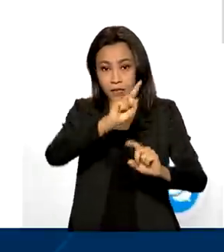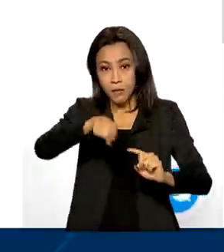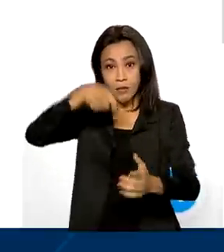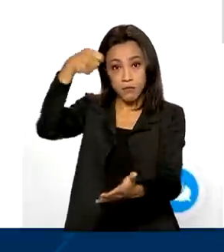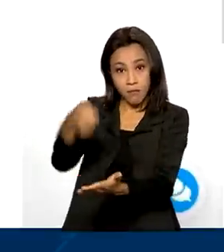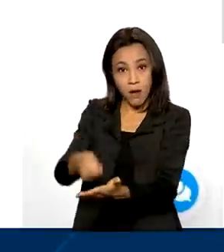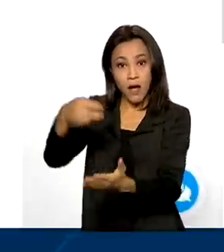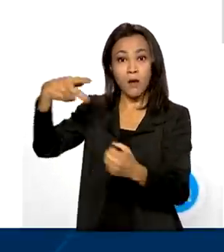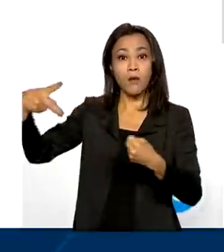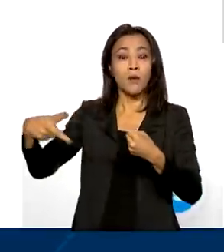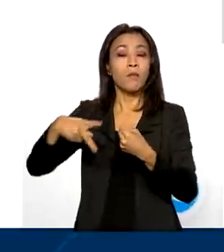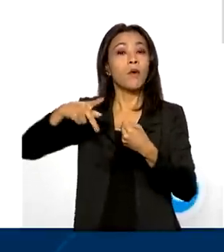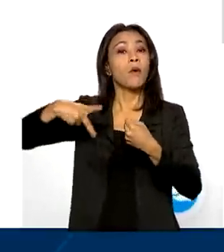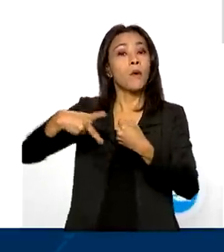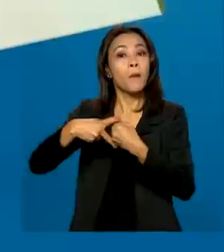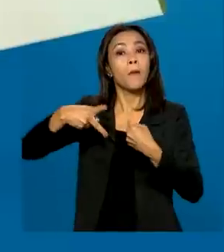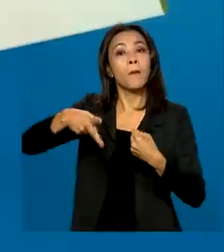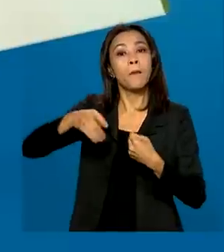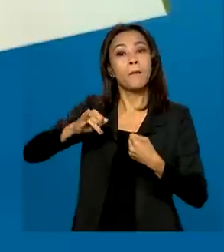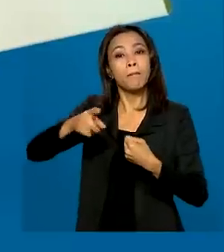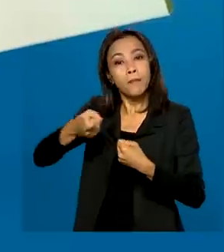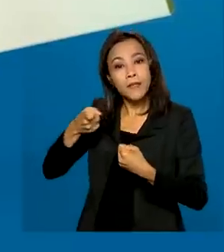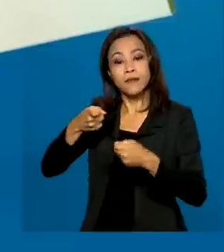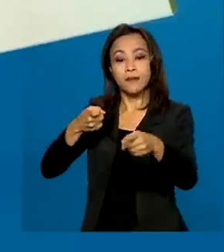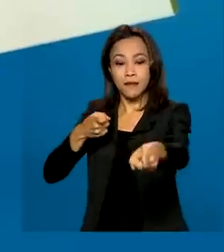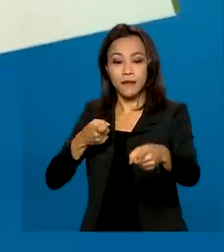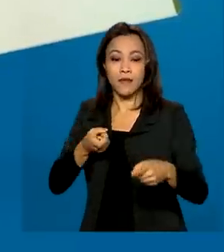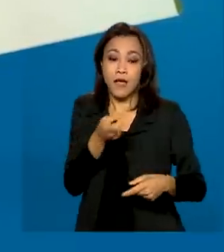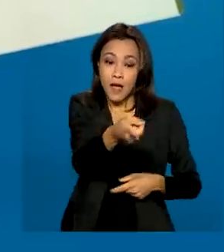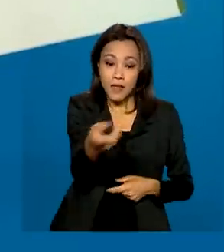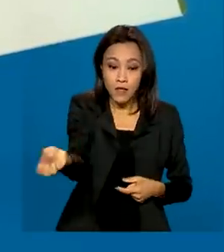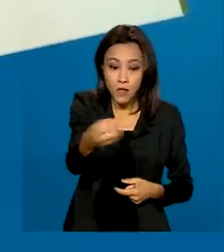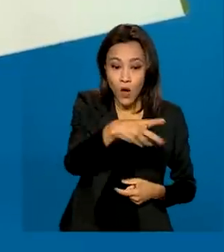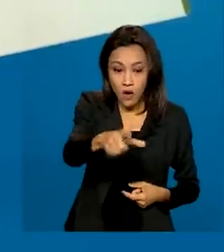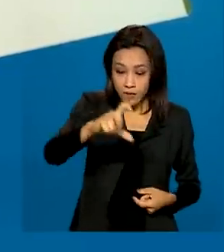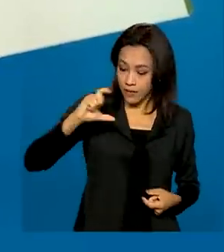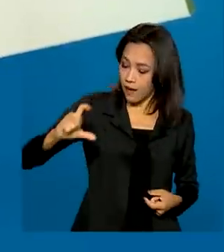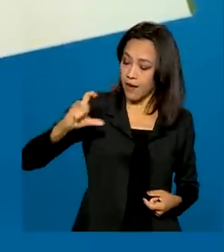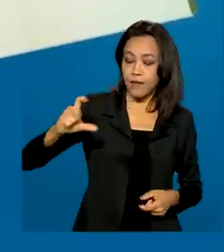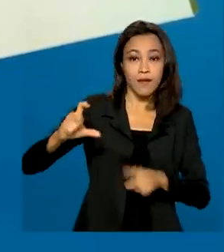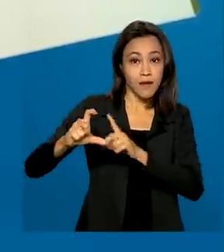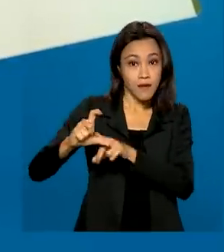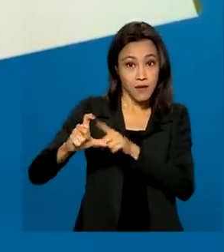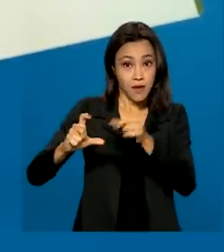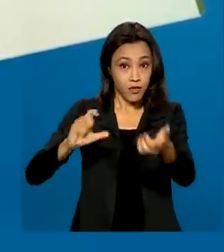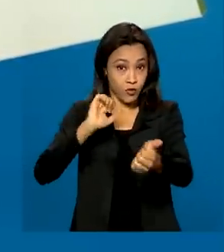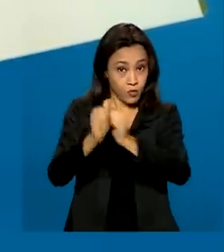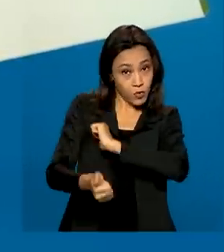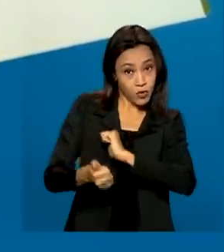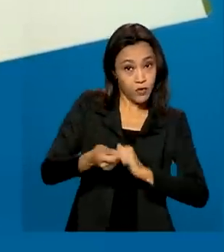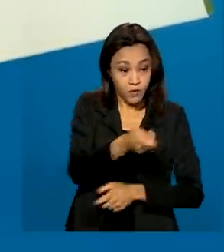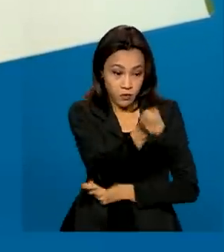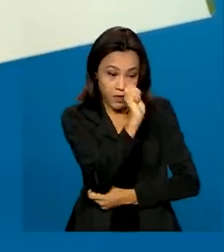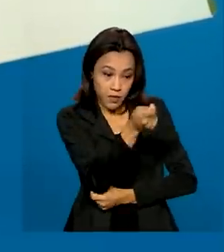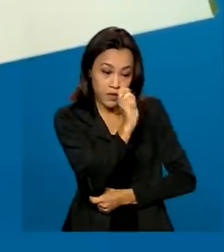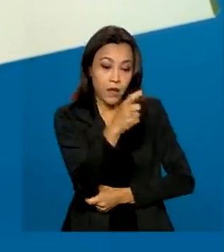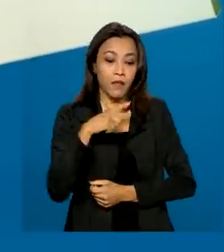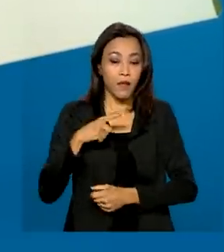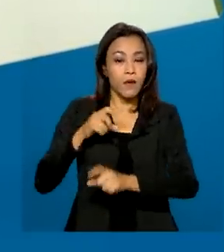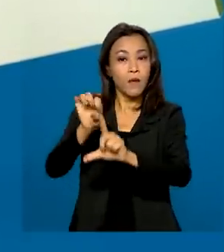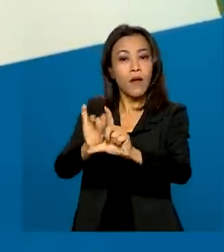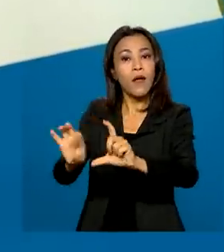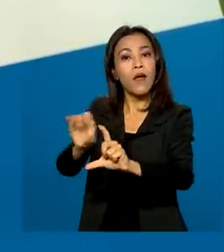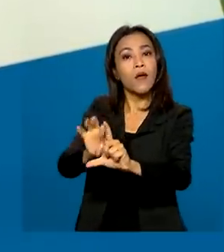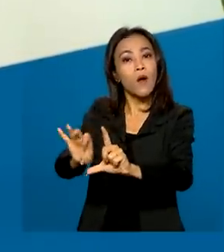a principal novidade é que agora as novas carteiras de pescadora amador ou esportivo tem um QR Code